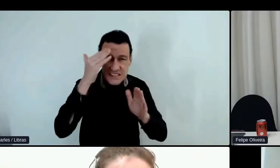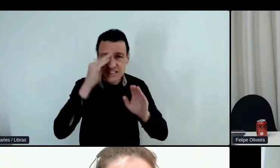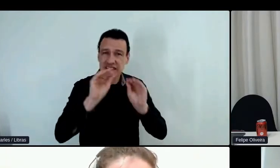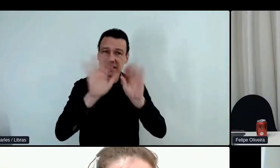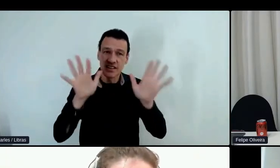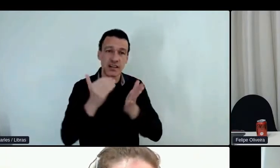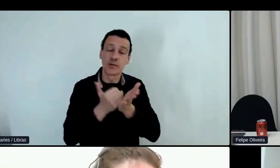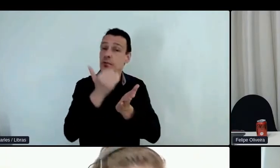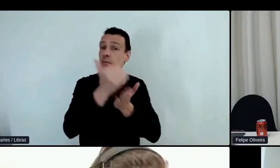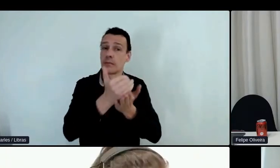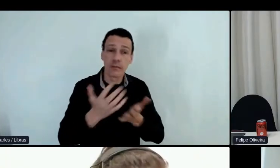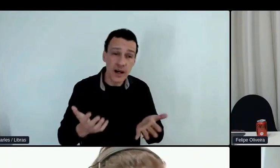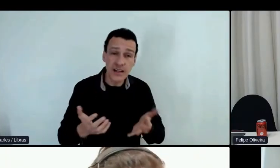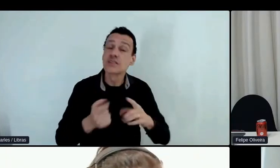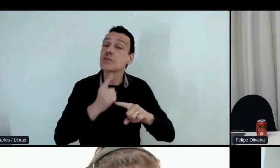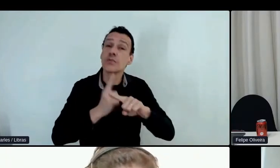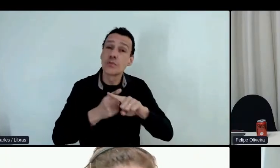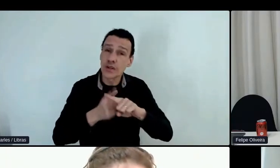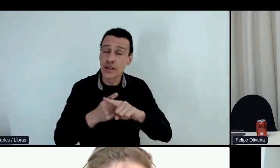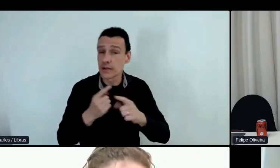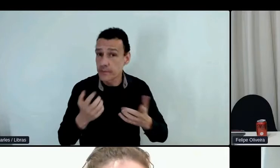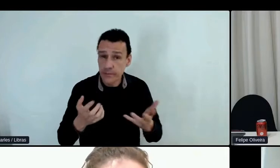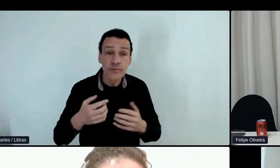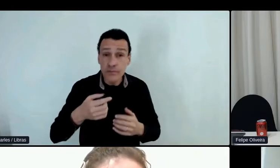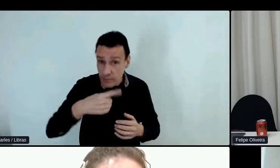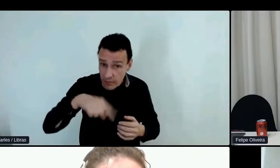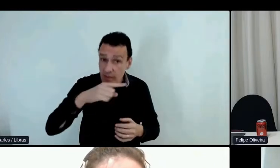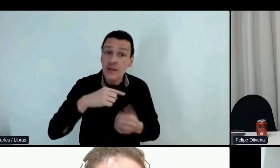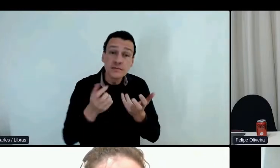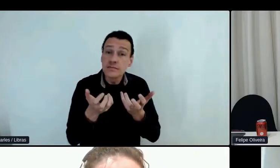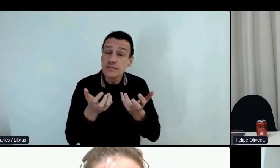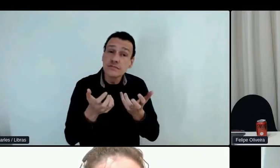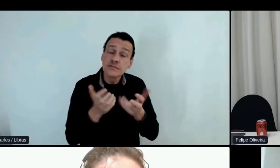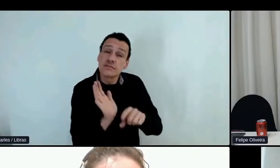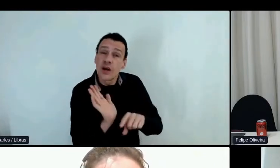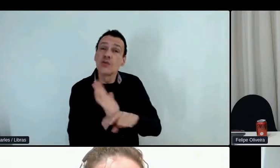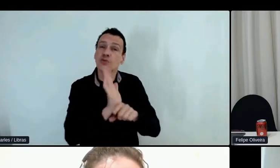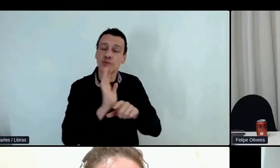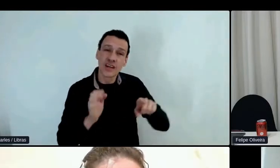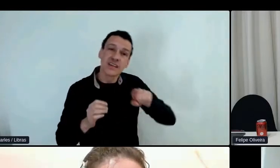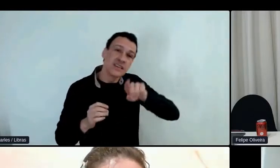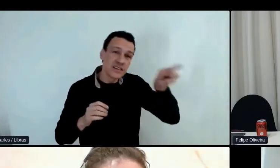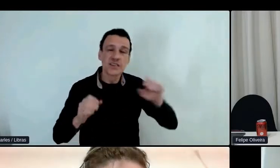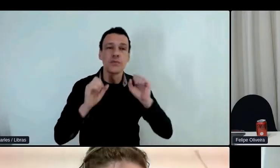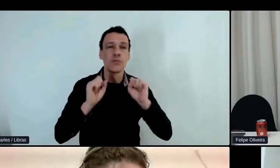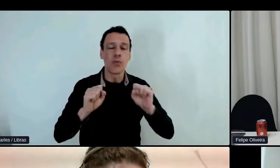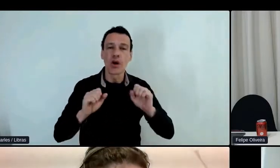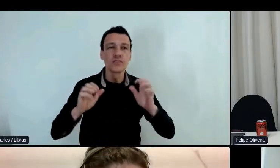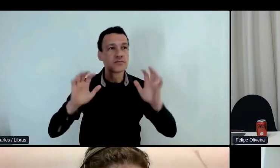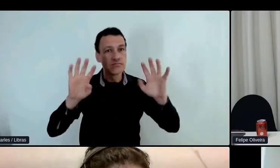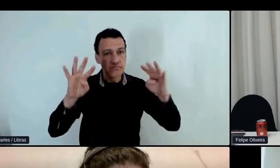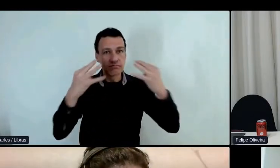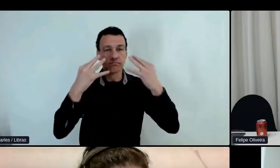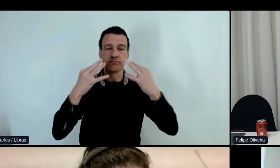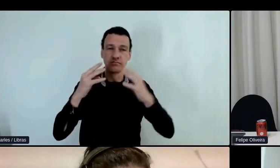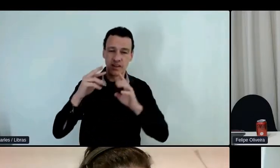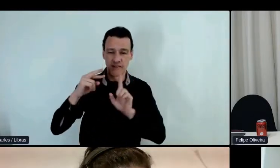Atuando na área e, assim, me aprofundando no trabalho com o autismo,